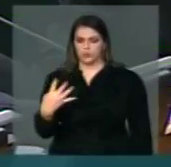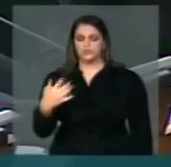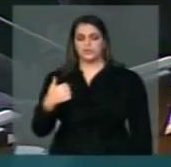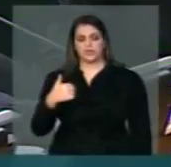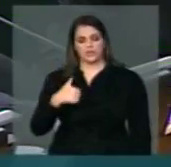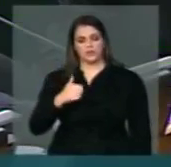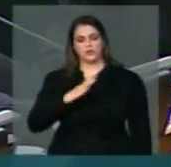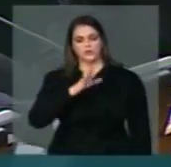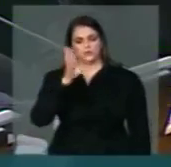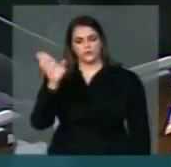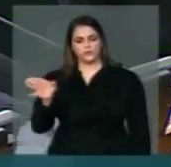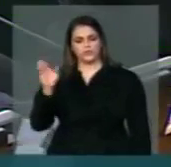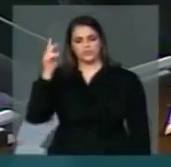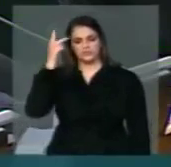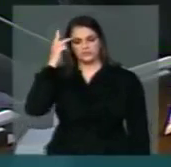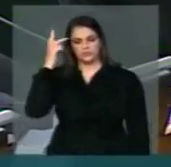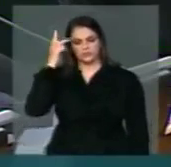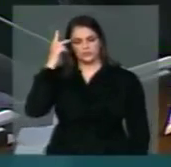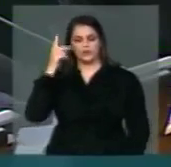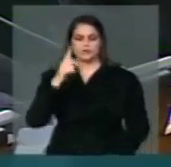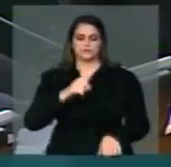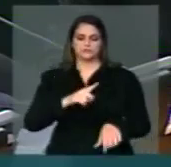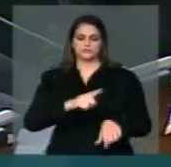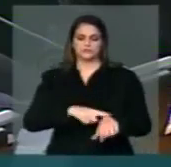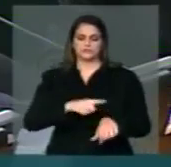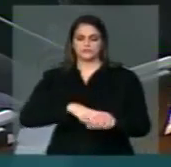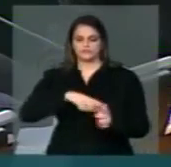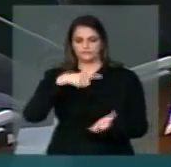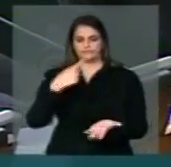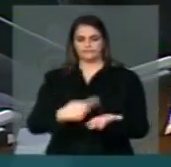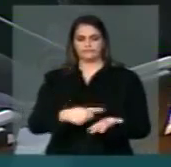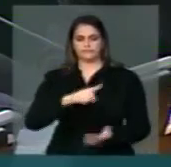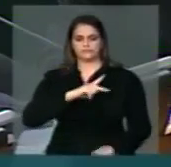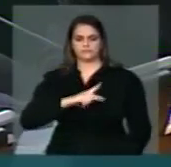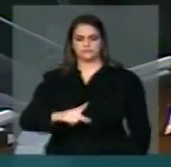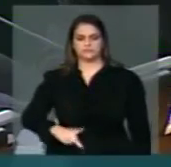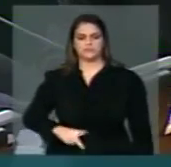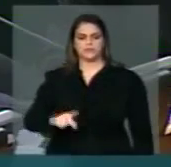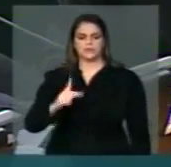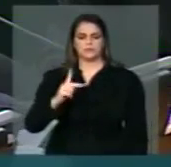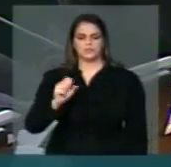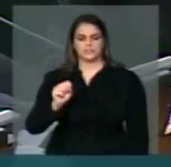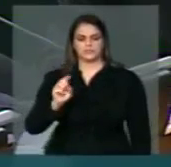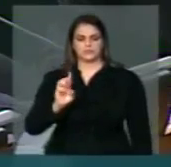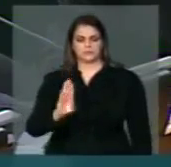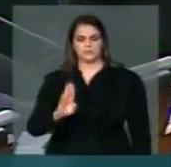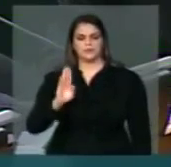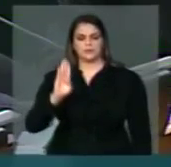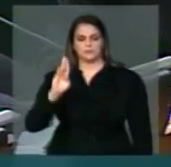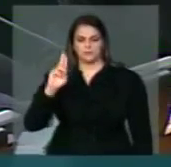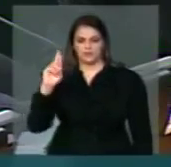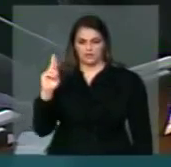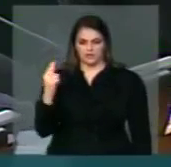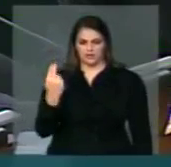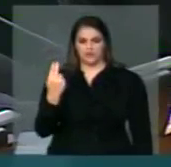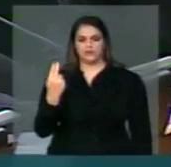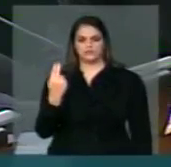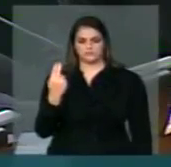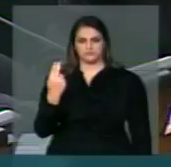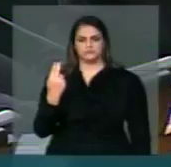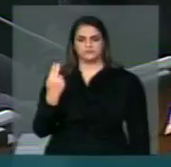São Paulo, numa agenda marcada entre o presidente do PSB de Belo Horizonte, que me